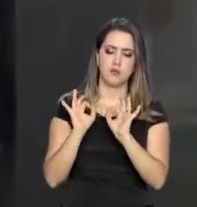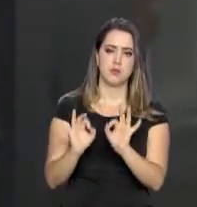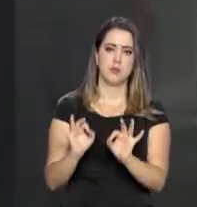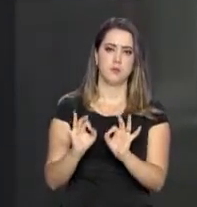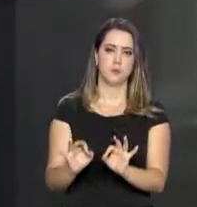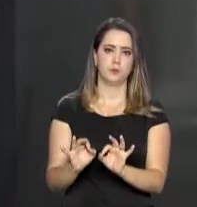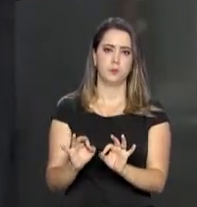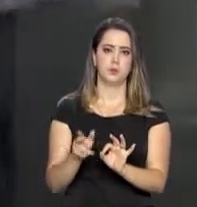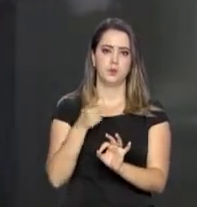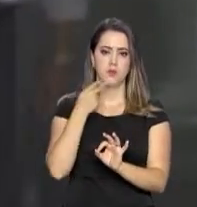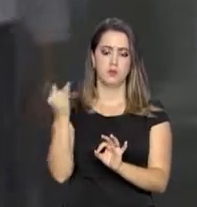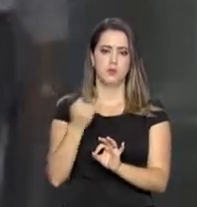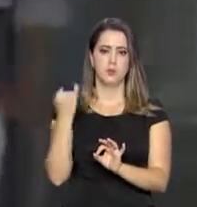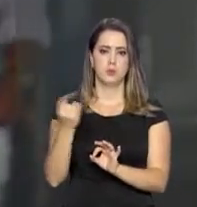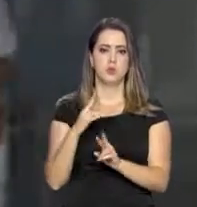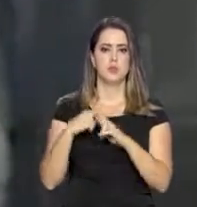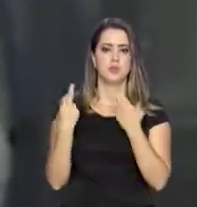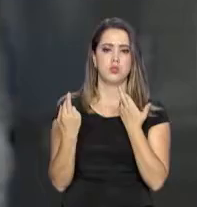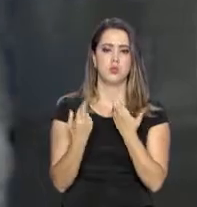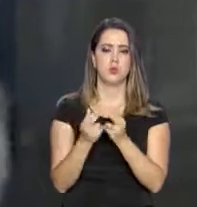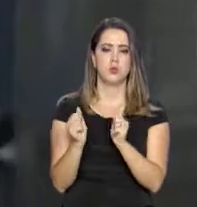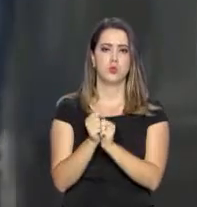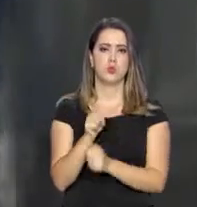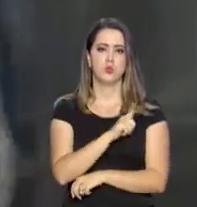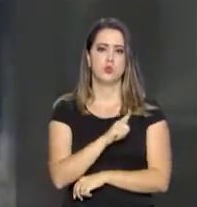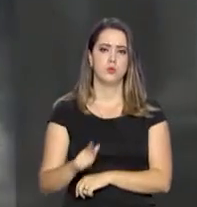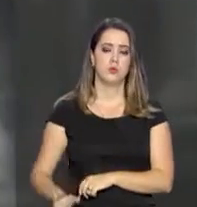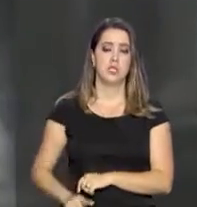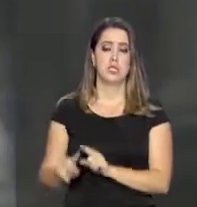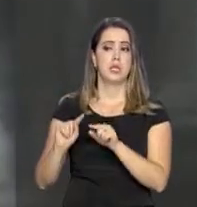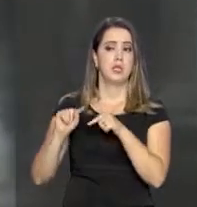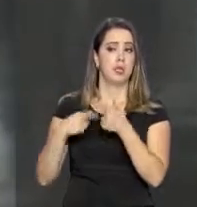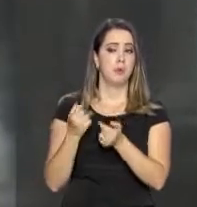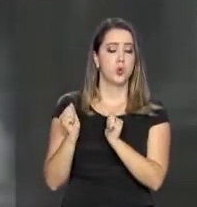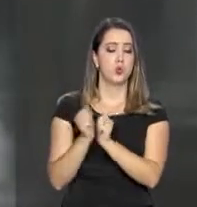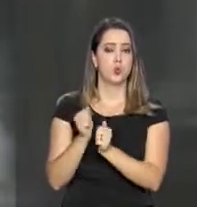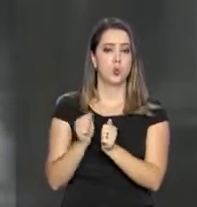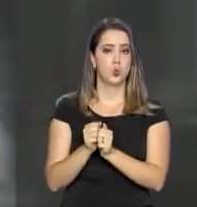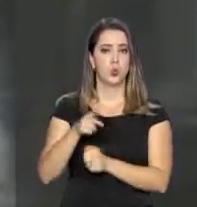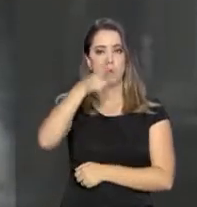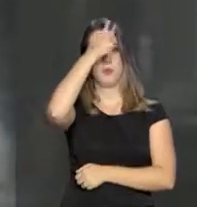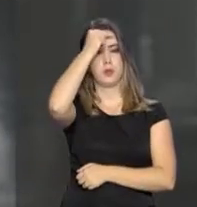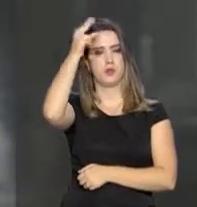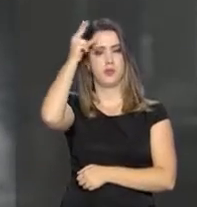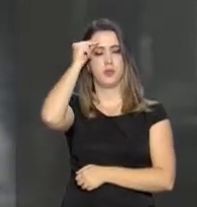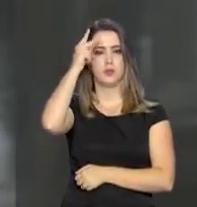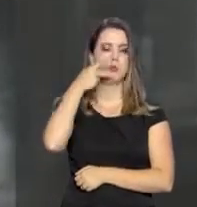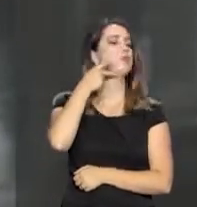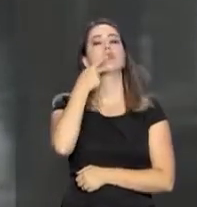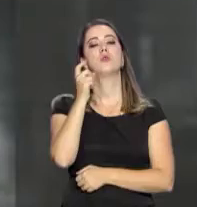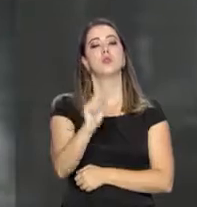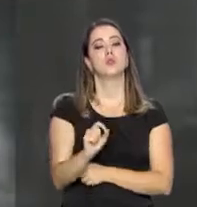ele destacou que se reuniu com governadores e vai se reunir com prefeitos de capitais para justamente tratar